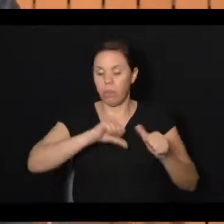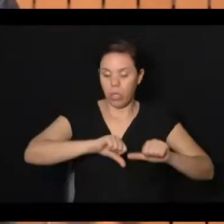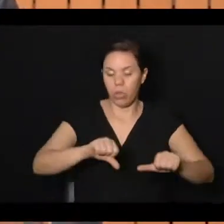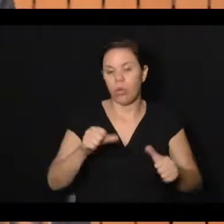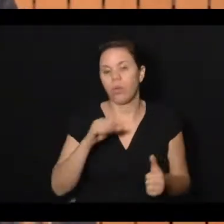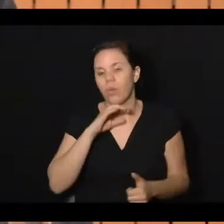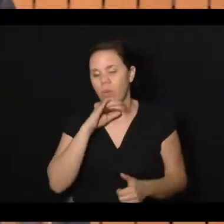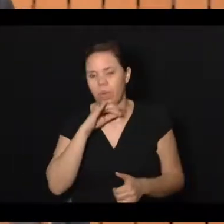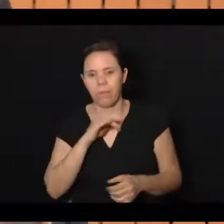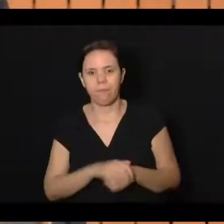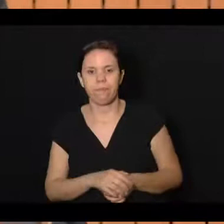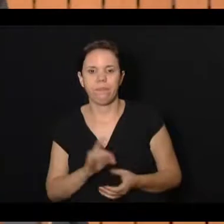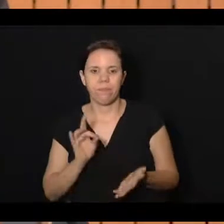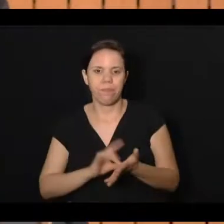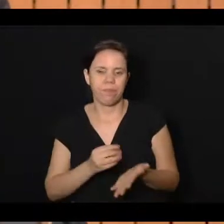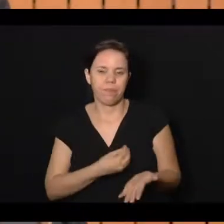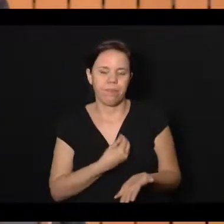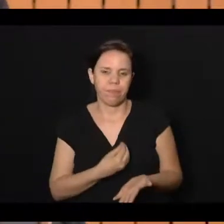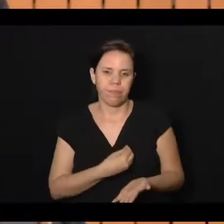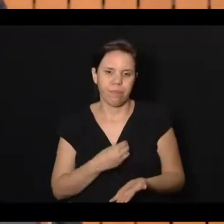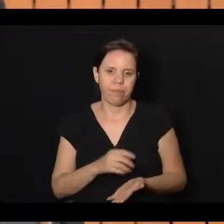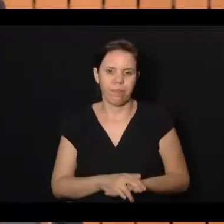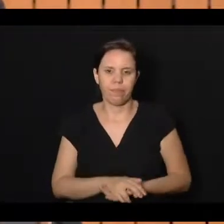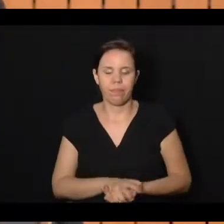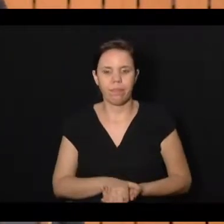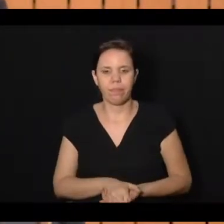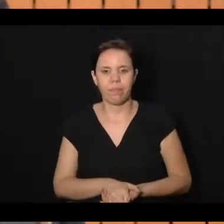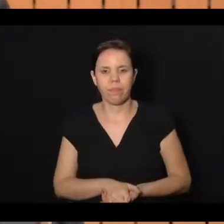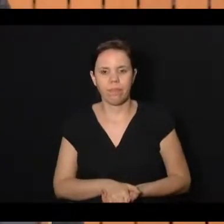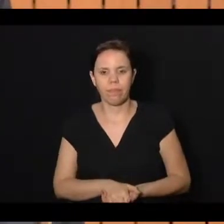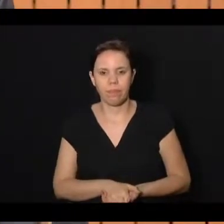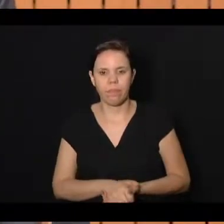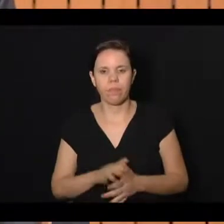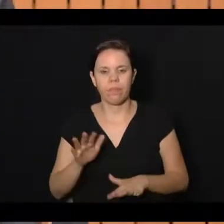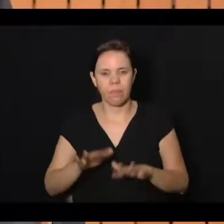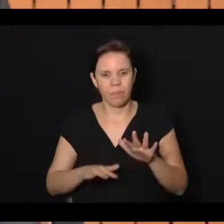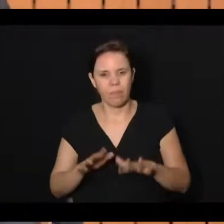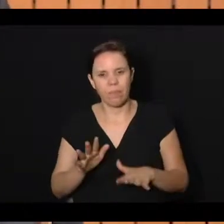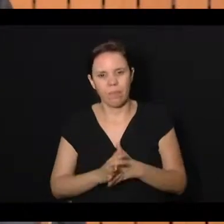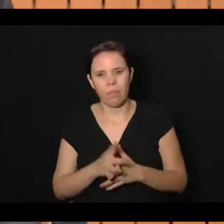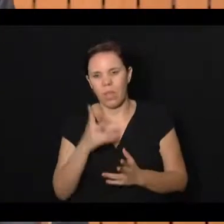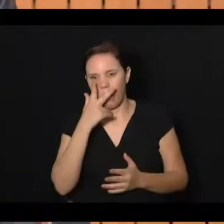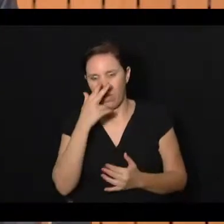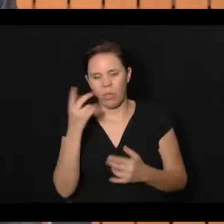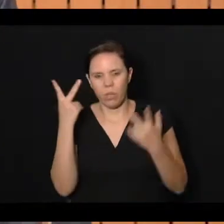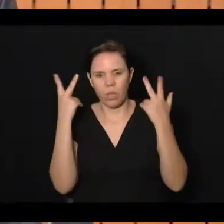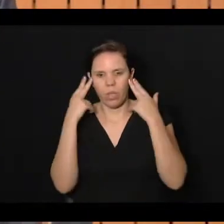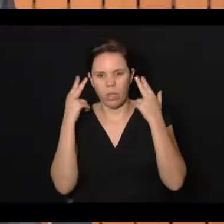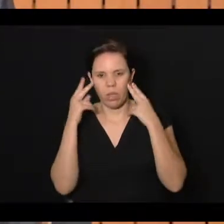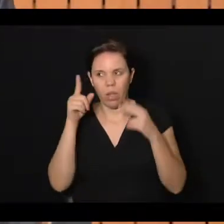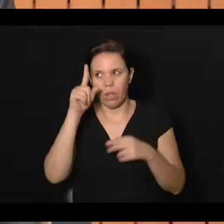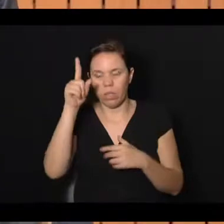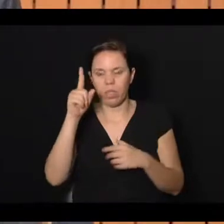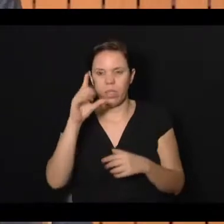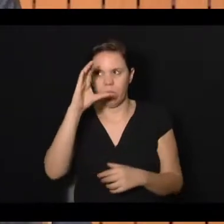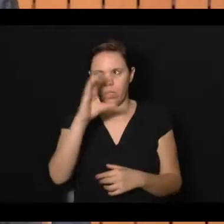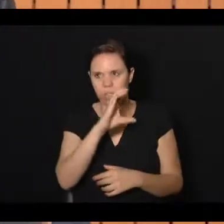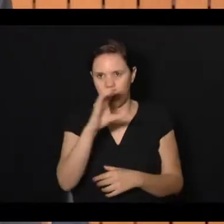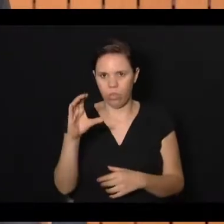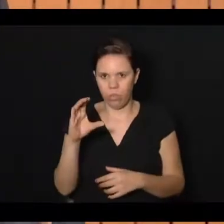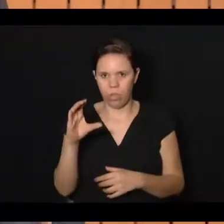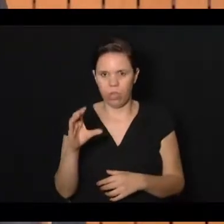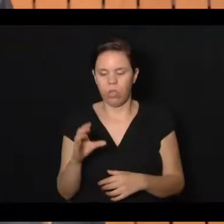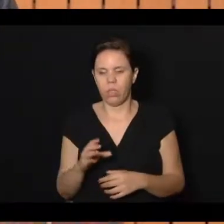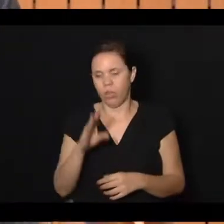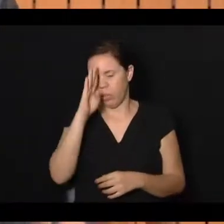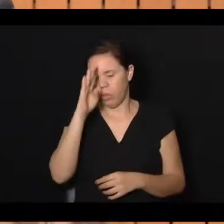querendo essa realidade que a gente vive isso por incrível que pareça tem sido alvo até que comum e ali na catedral à noite não tem só pessoa em